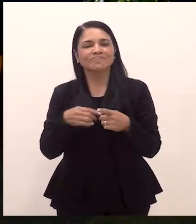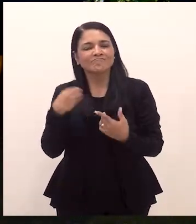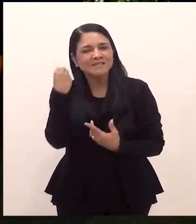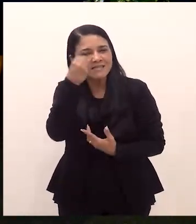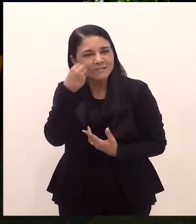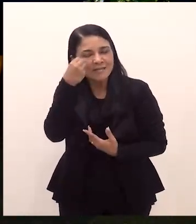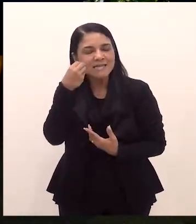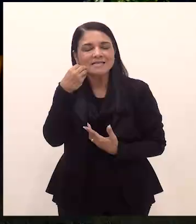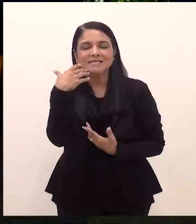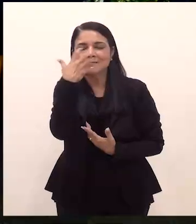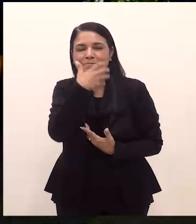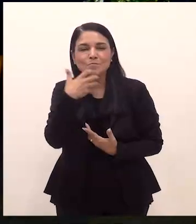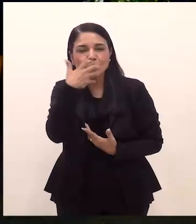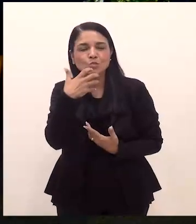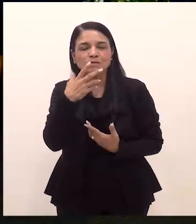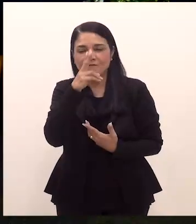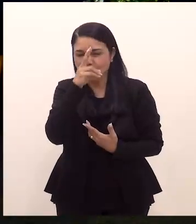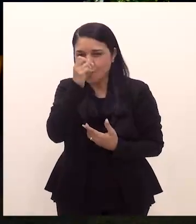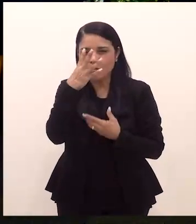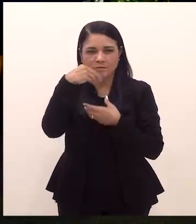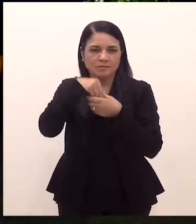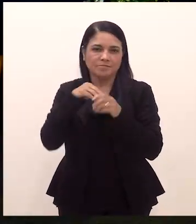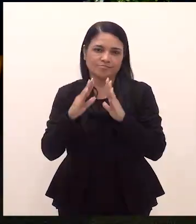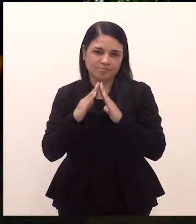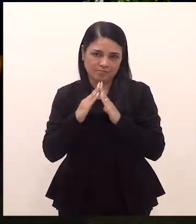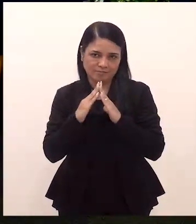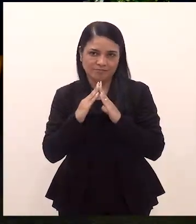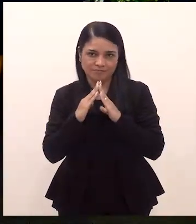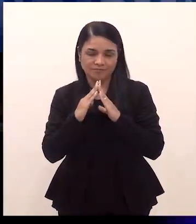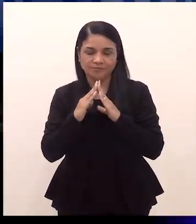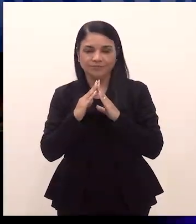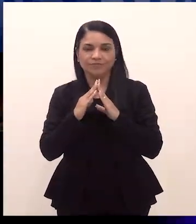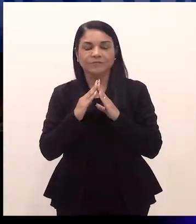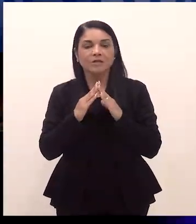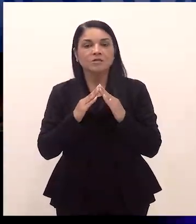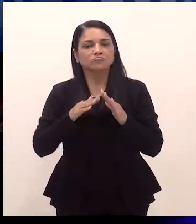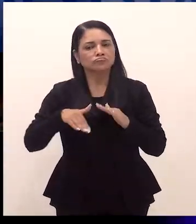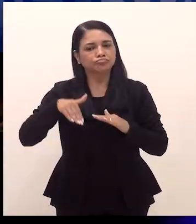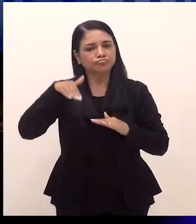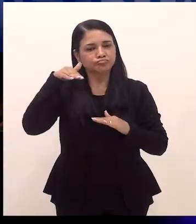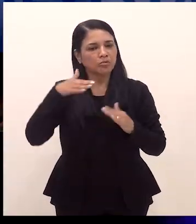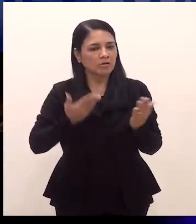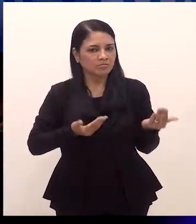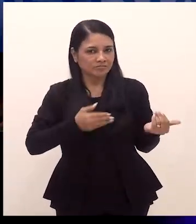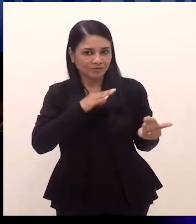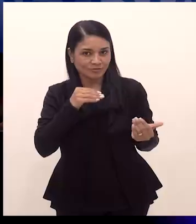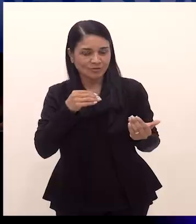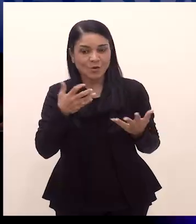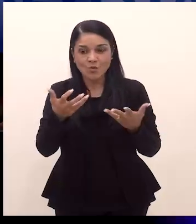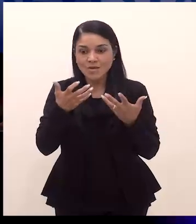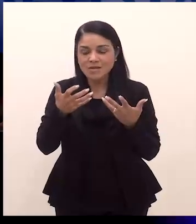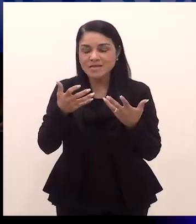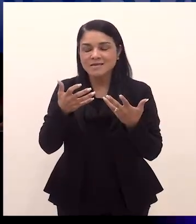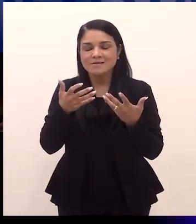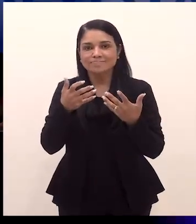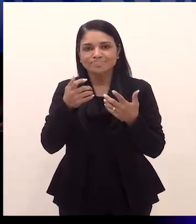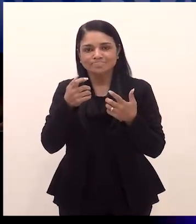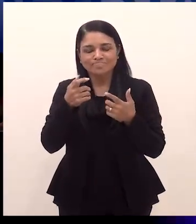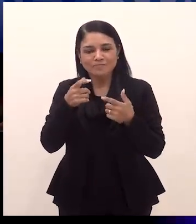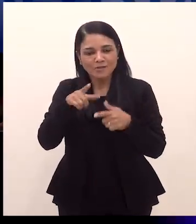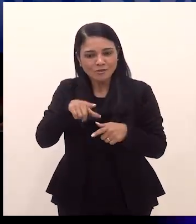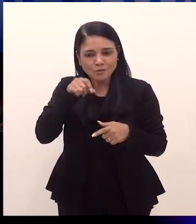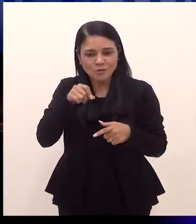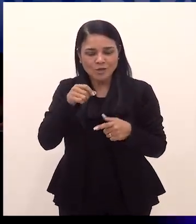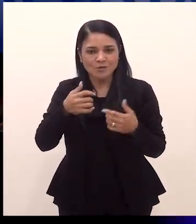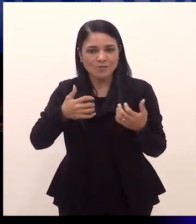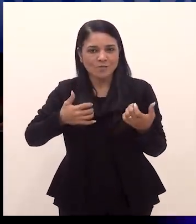assim, essa coisa da música muito forte em casa. E aí, já mais adolescente, eu queria um instrumento que ninguém tivesse tocado.